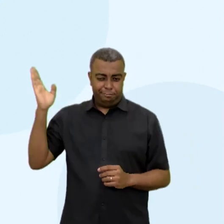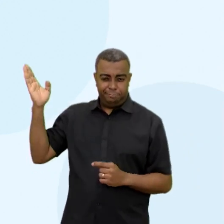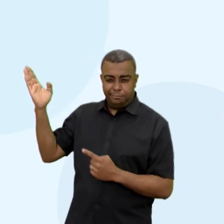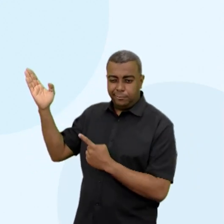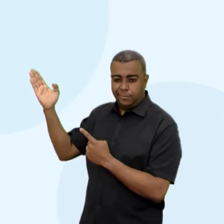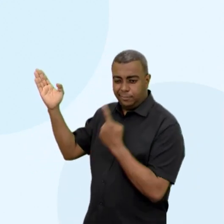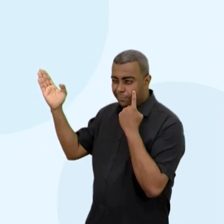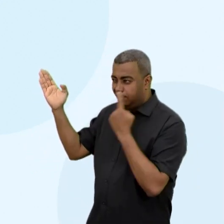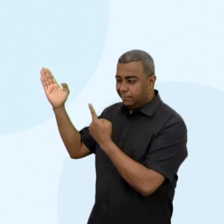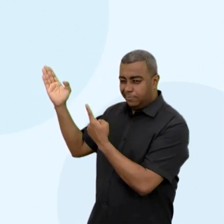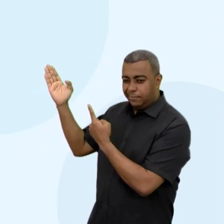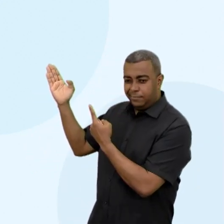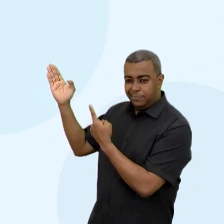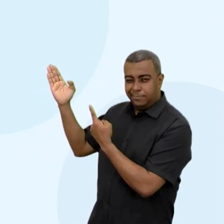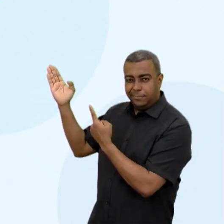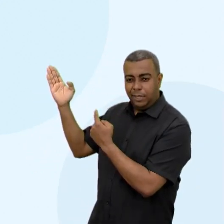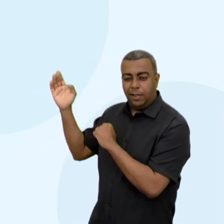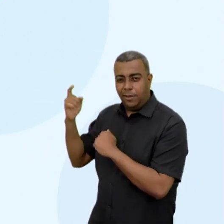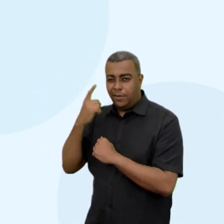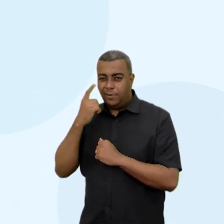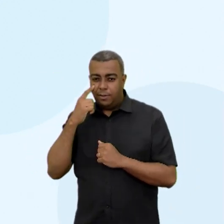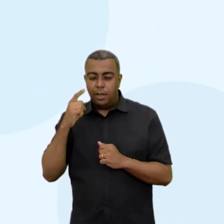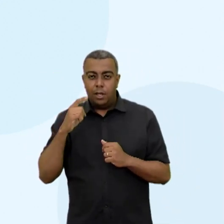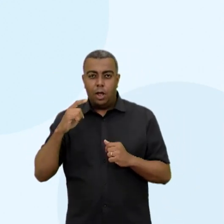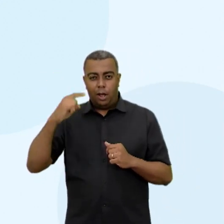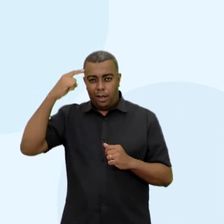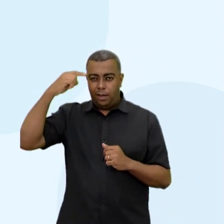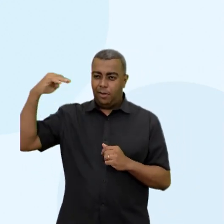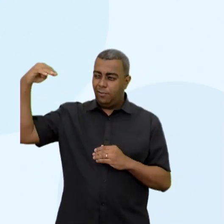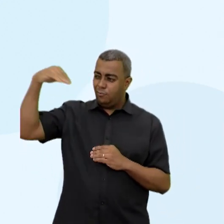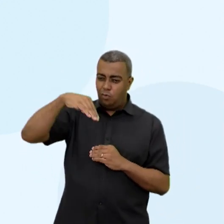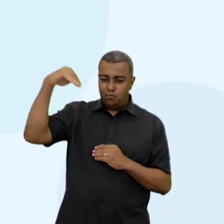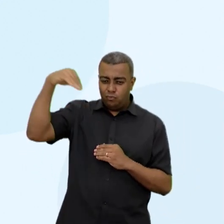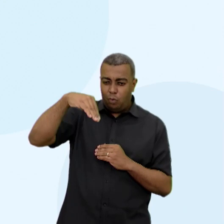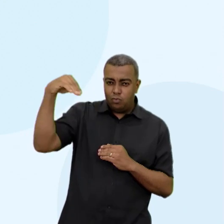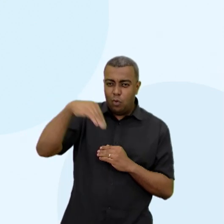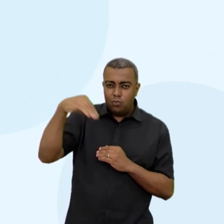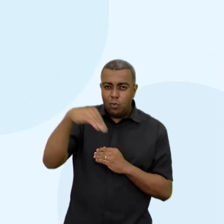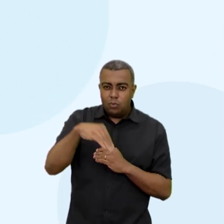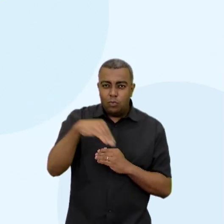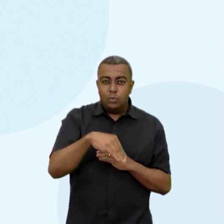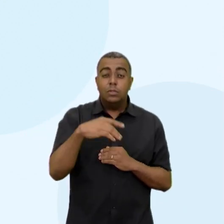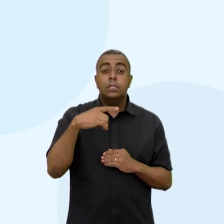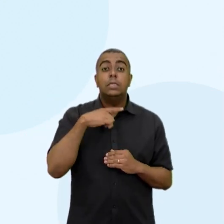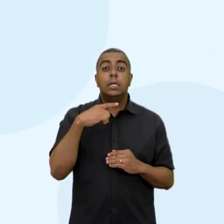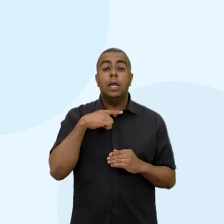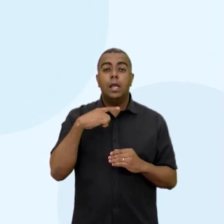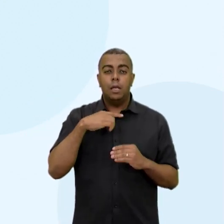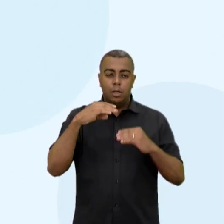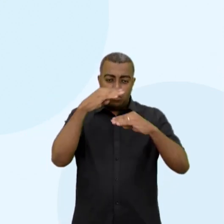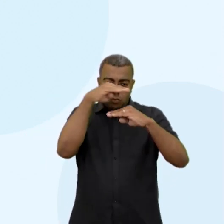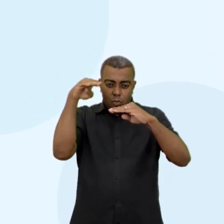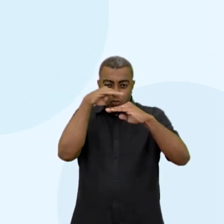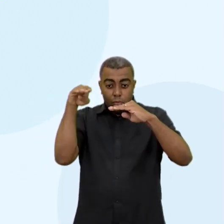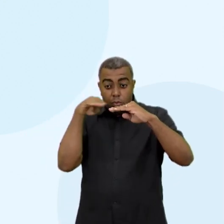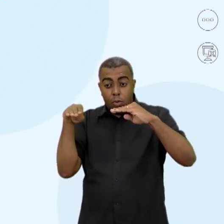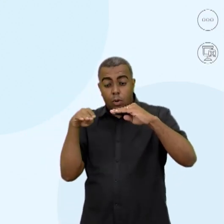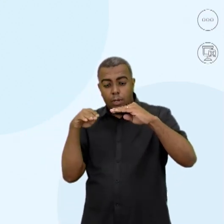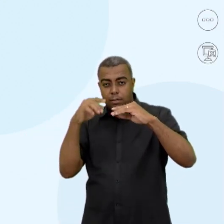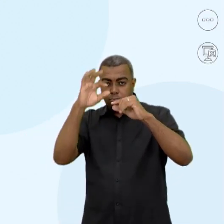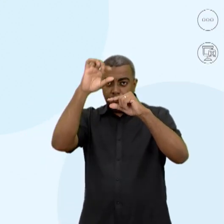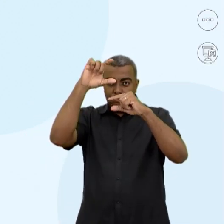o seguinte, que um feixe de retas paralelas cortadas por transversais determina, né, esse feixe